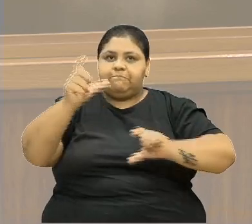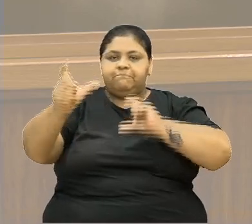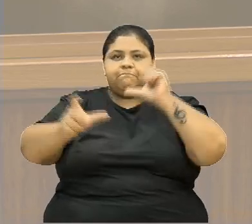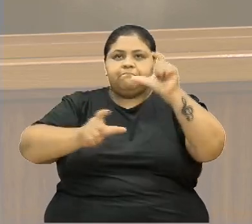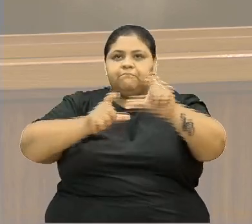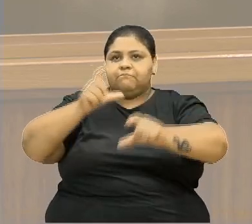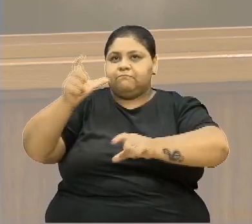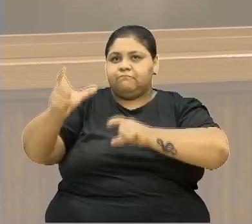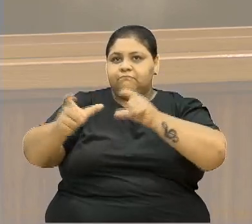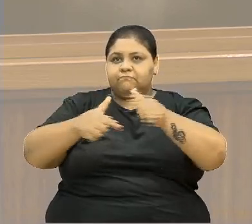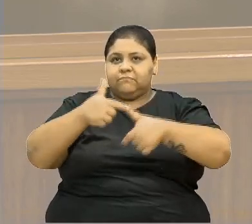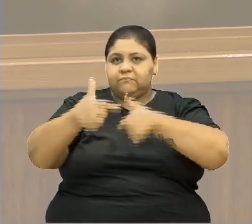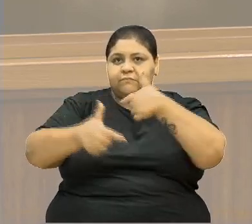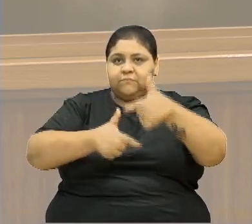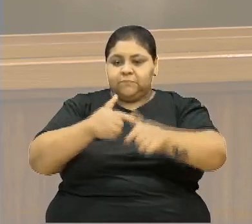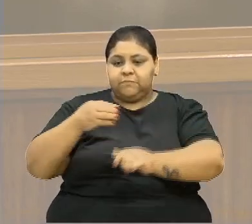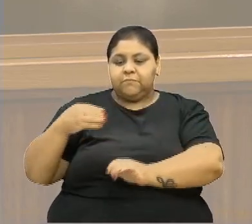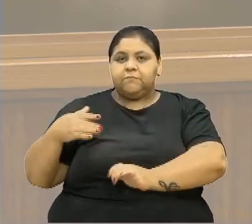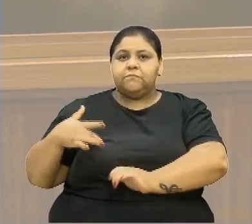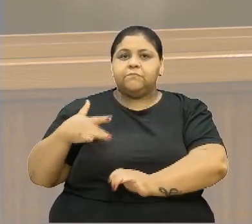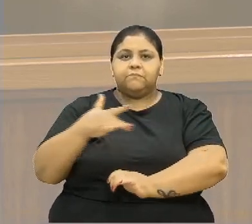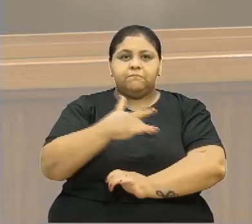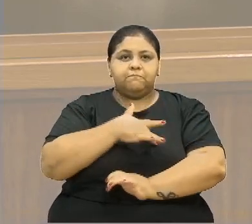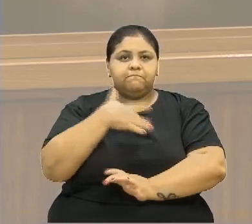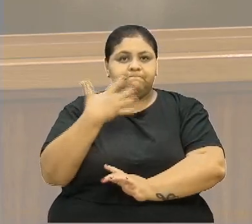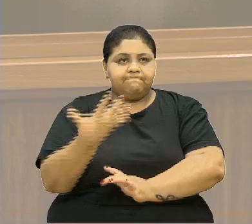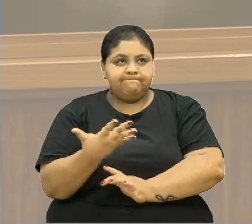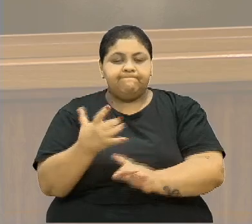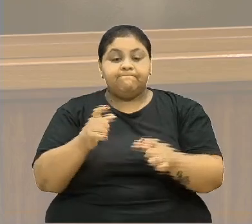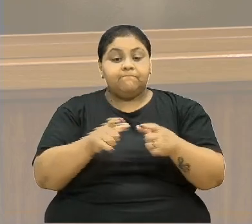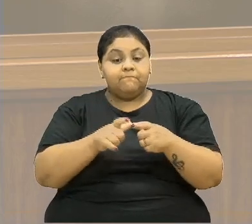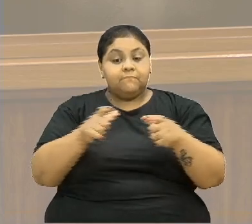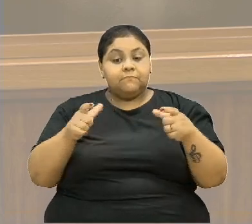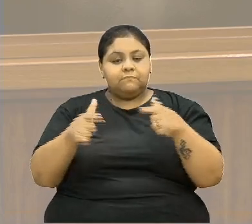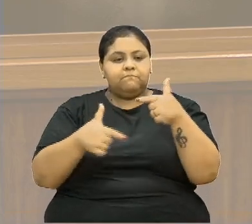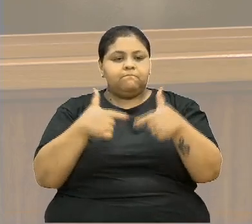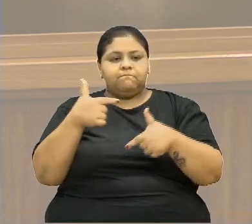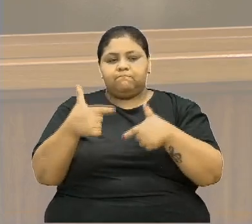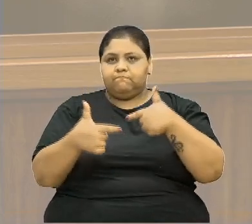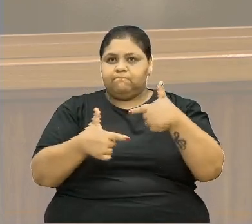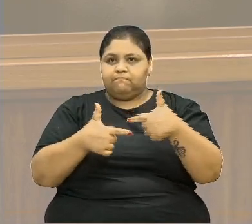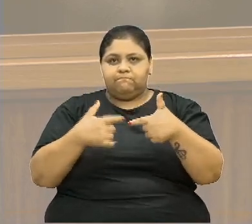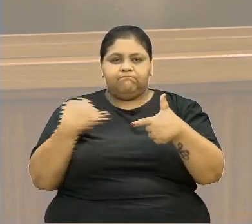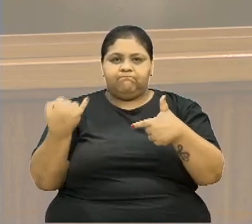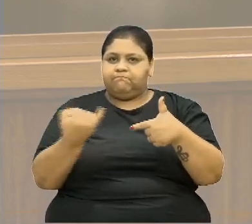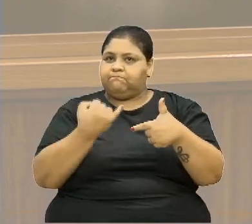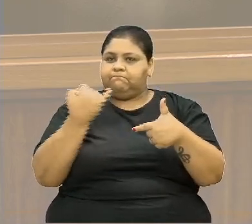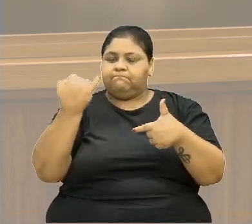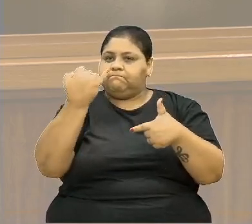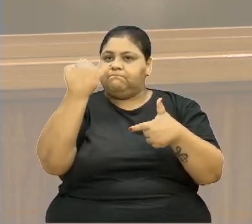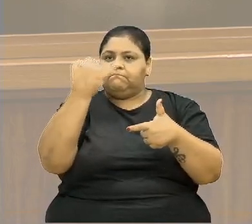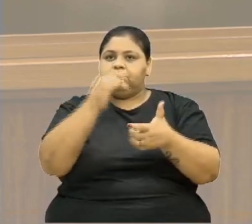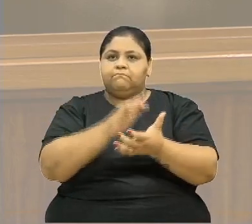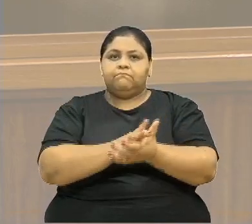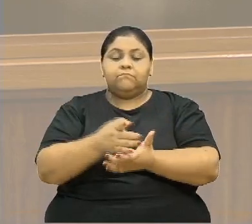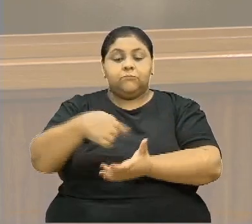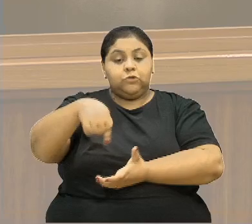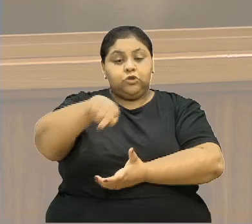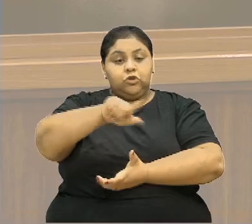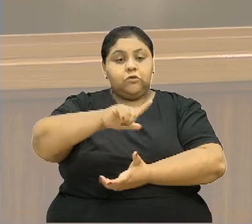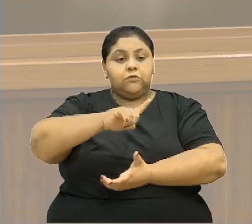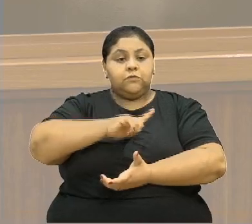pessoas aos serviços de saúde. Então, a ampliação desse serviço é algo fundamental. Nós